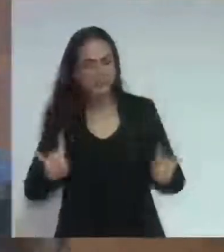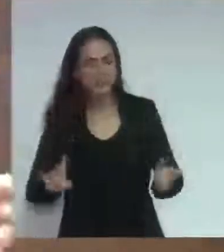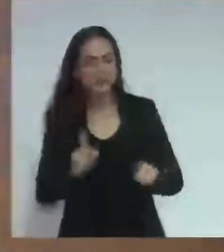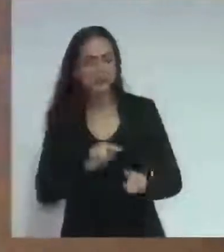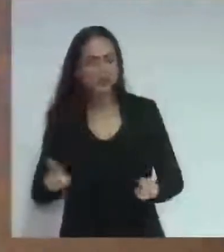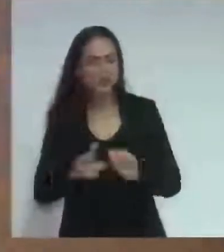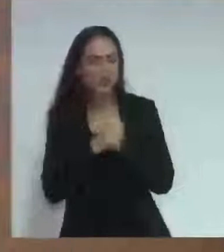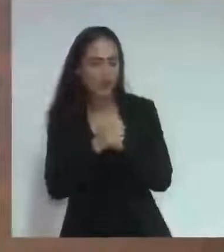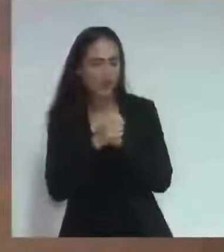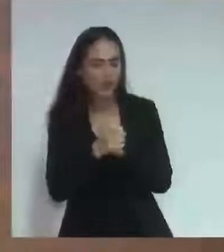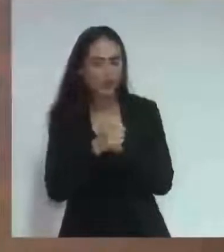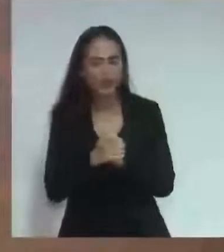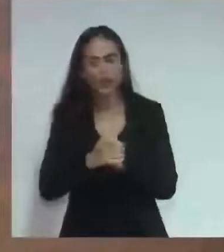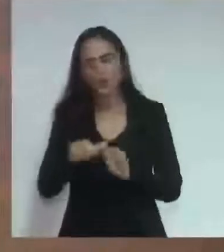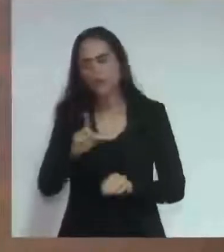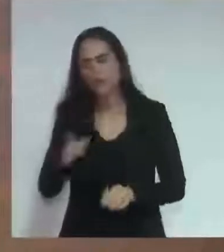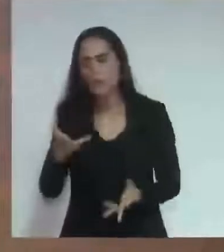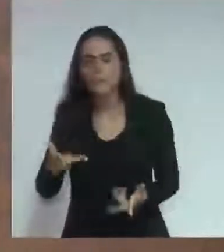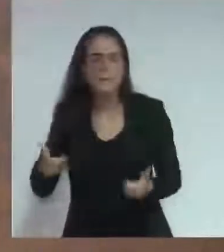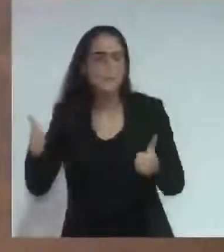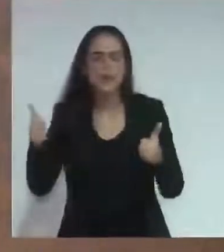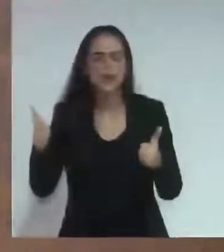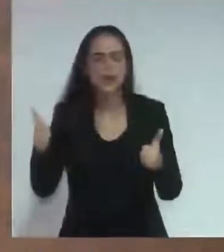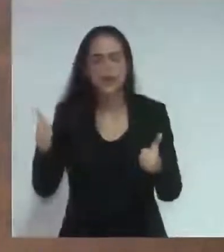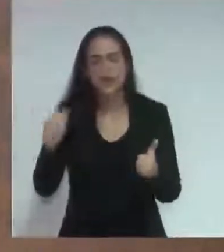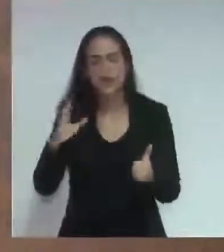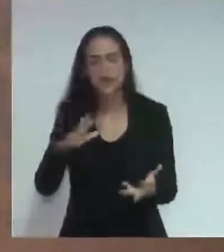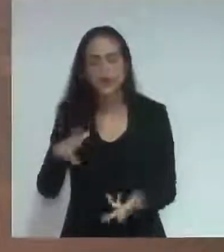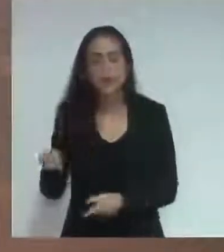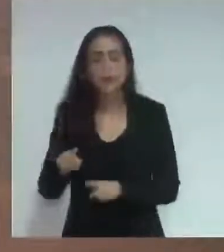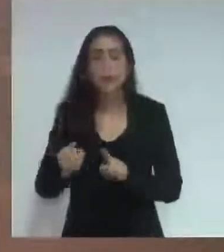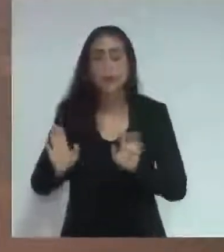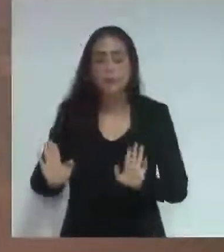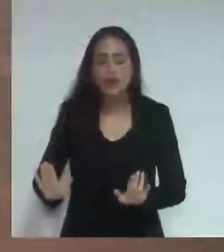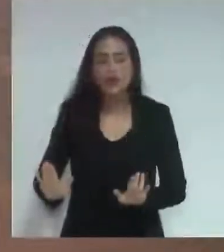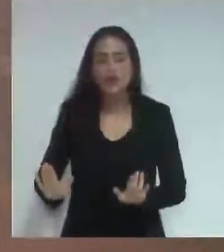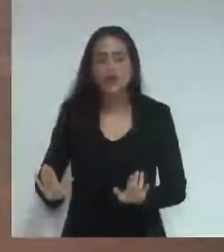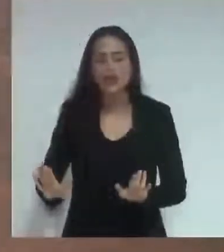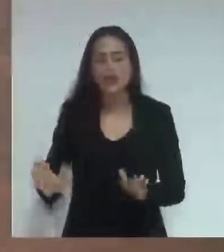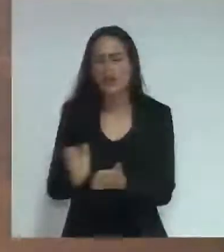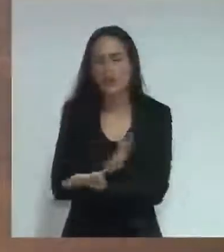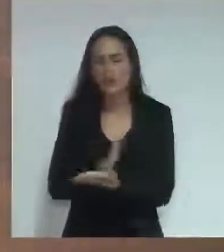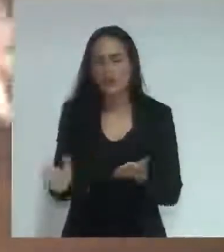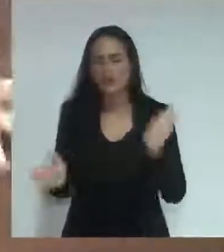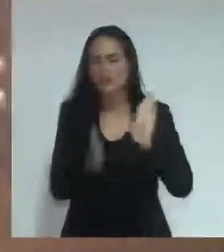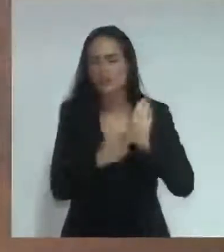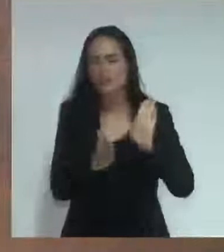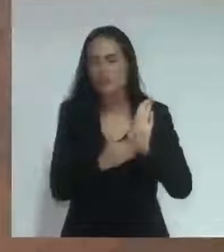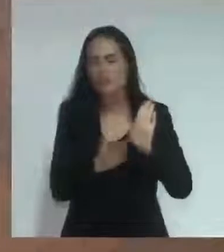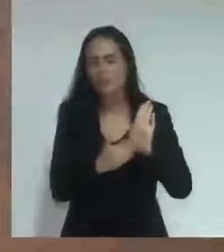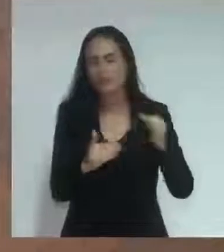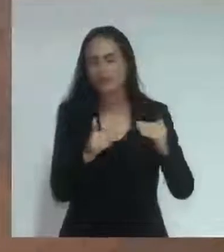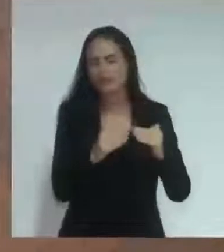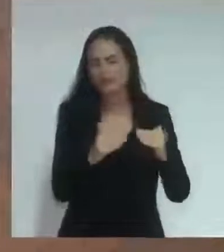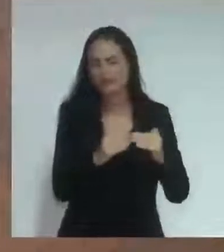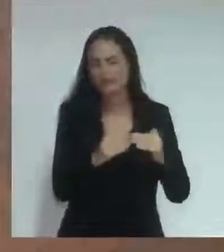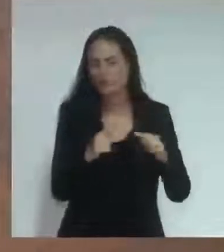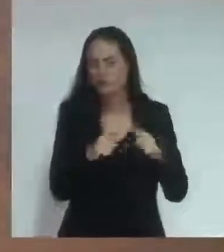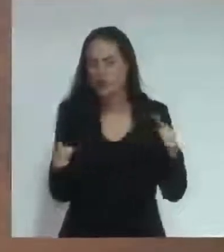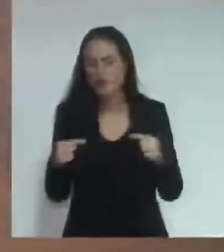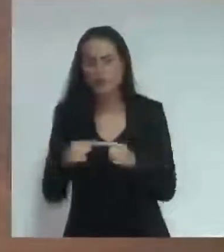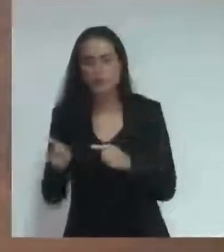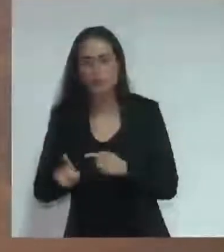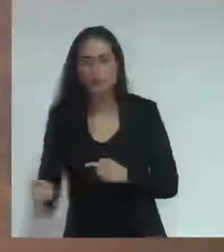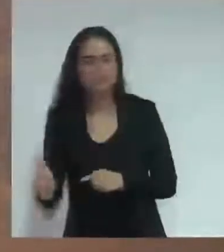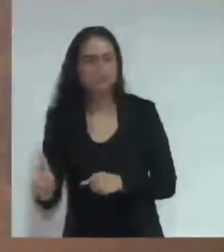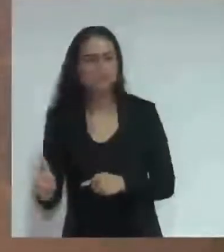os professores são a melhor coisa do mundo, mas apoiam pautas que não se deve, dá risada quando a gente vê